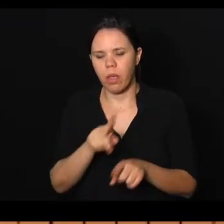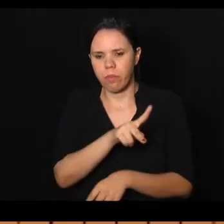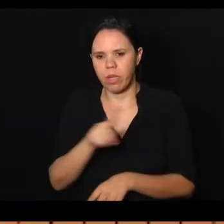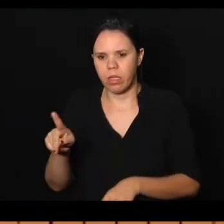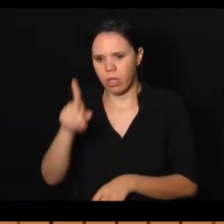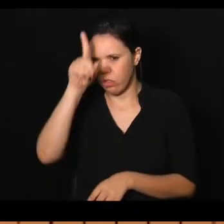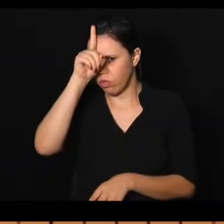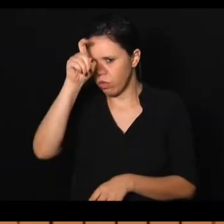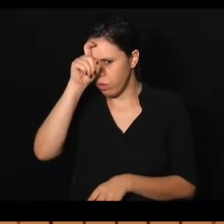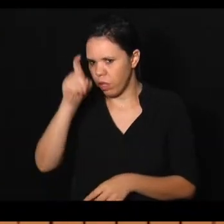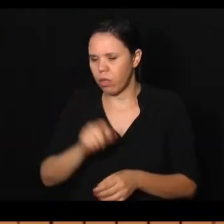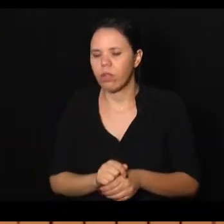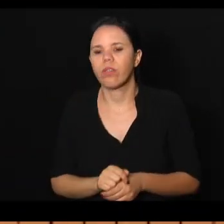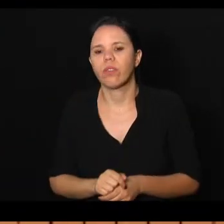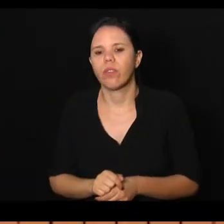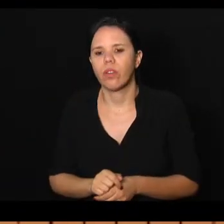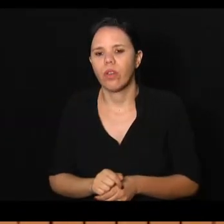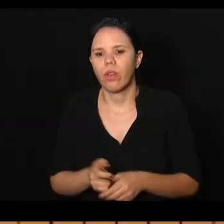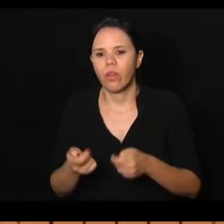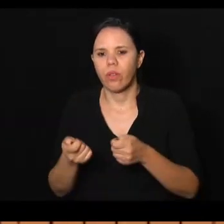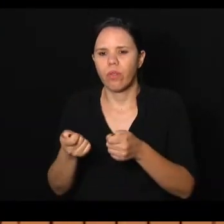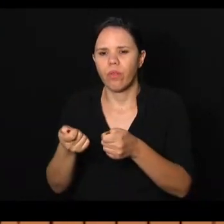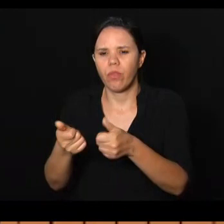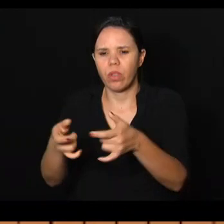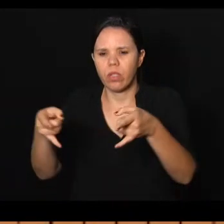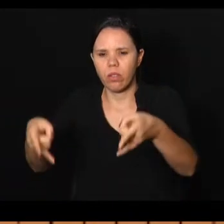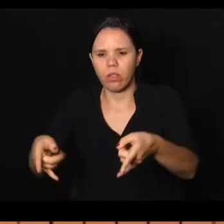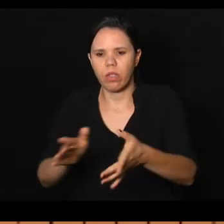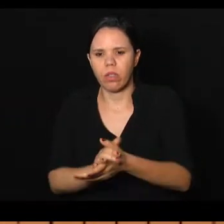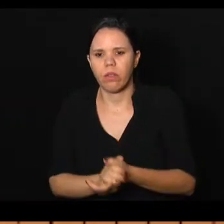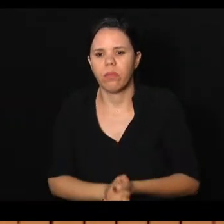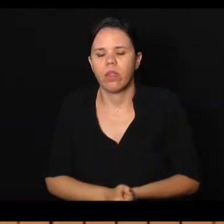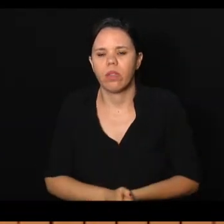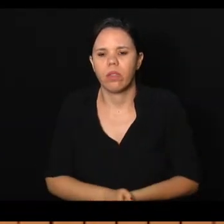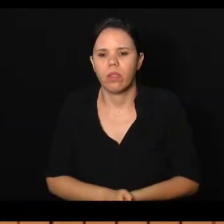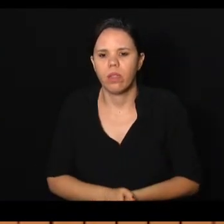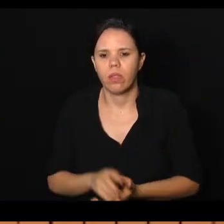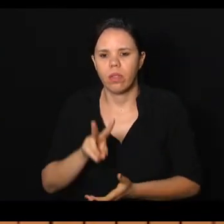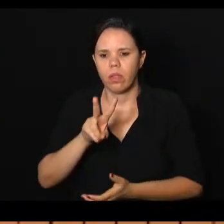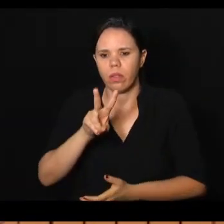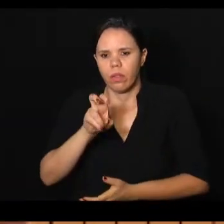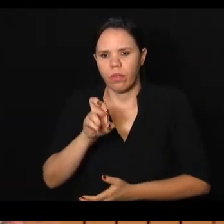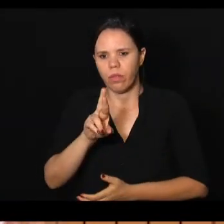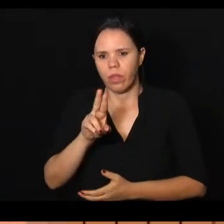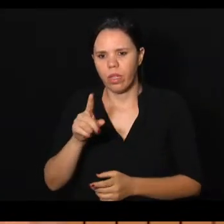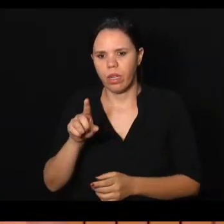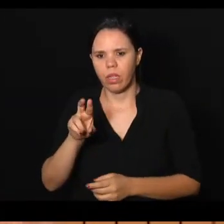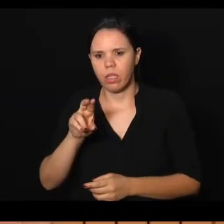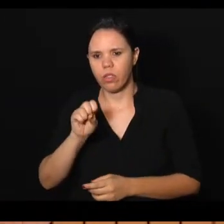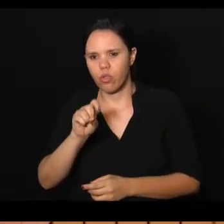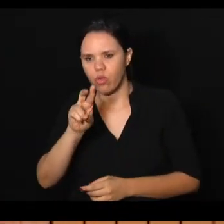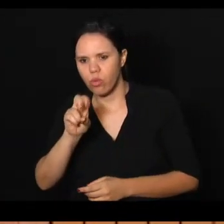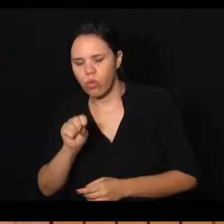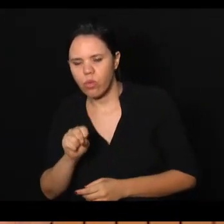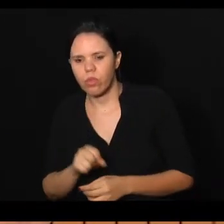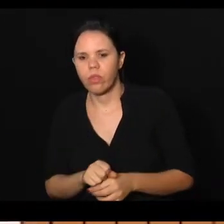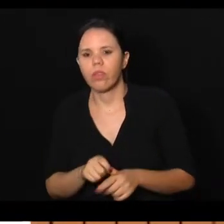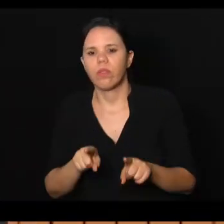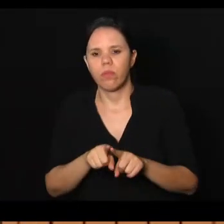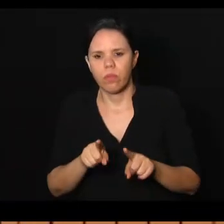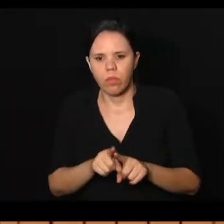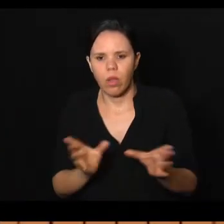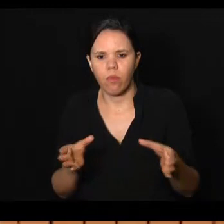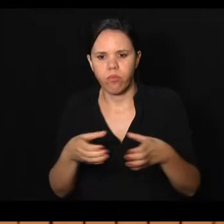Hospital dos Fornecedores de Cama, Vera Sus, presidente da Associação Amigos da Serra